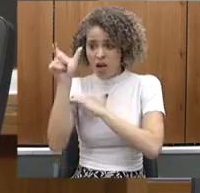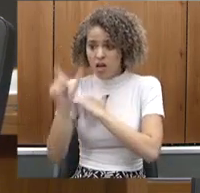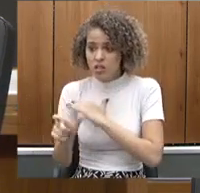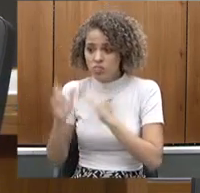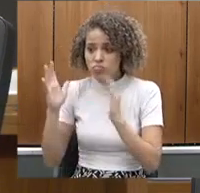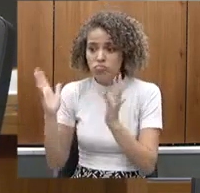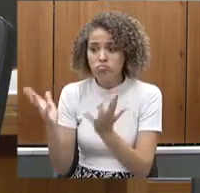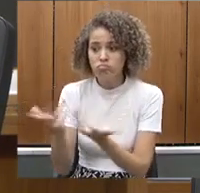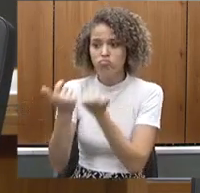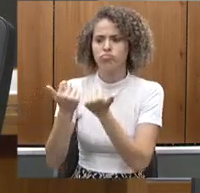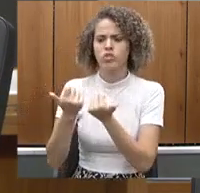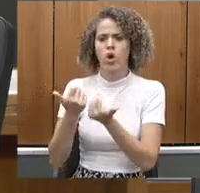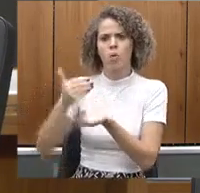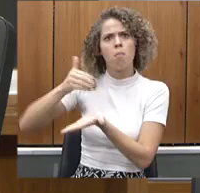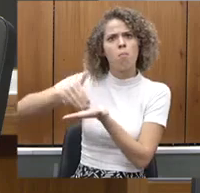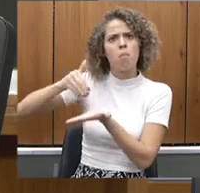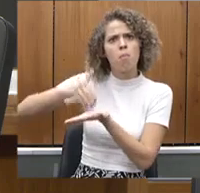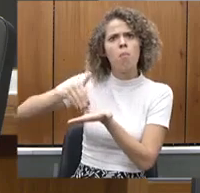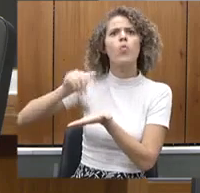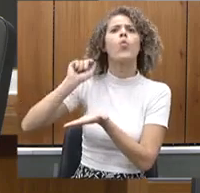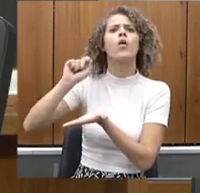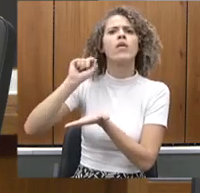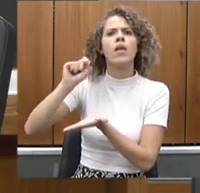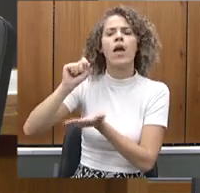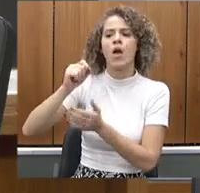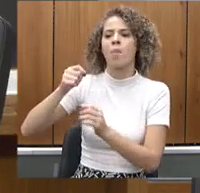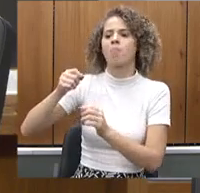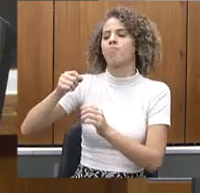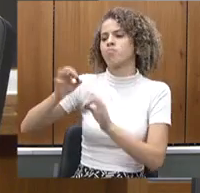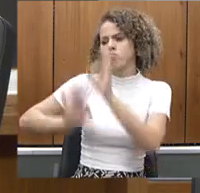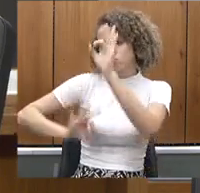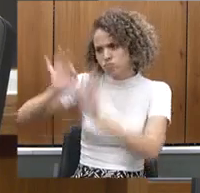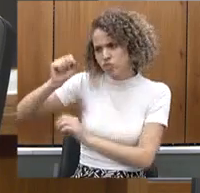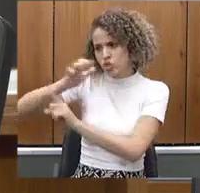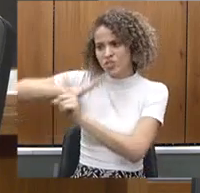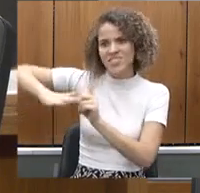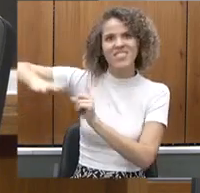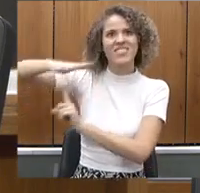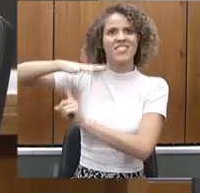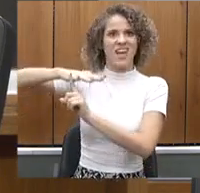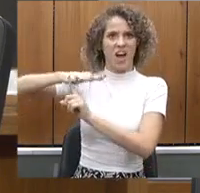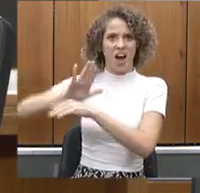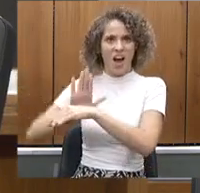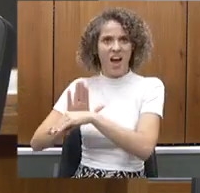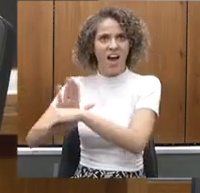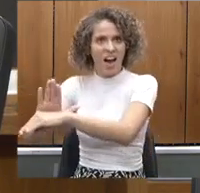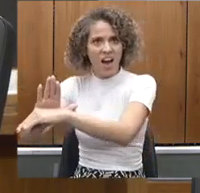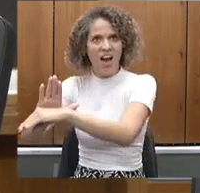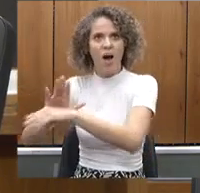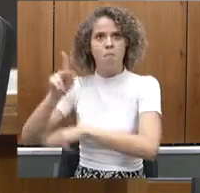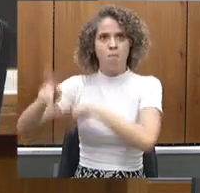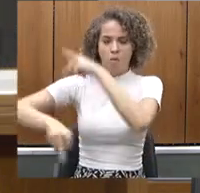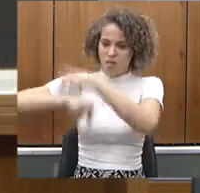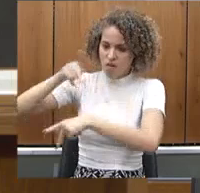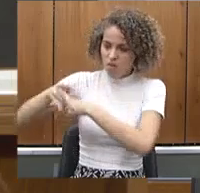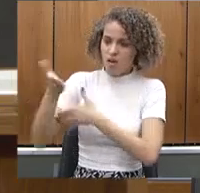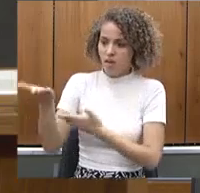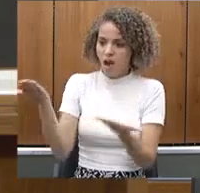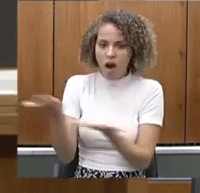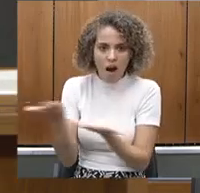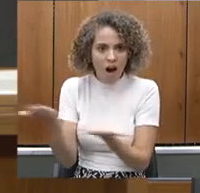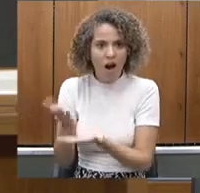investindo aí nos projetos sociais nós estamos Investindo na educação nós estamos fortalecendo é a a nossa população como um todo nessa direção